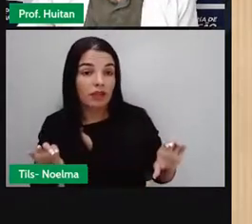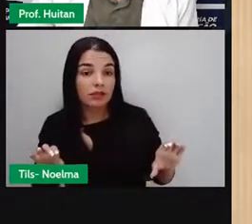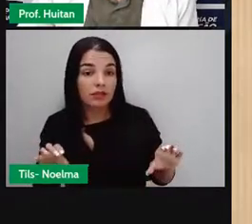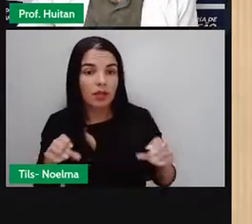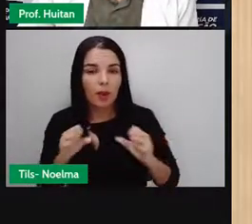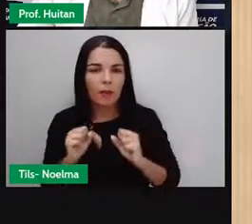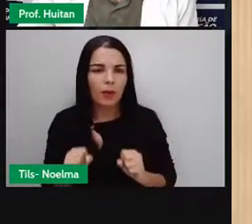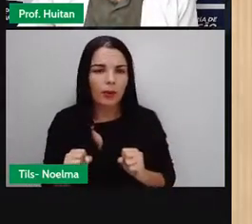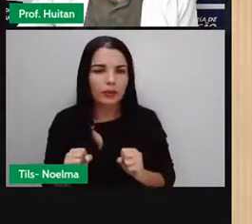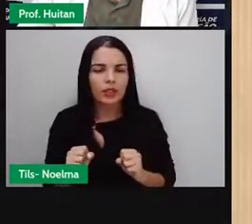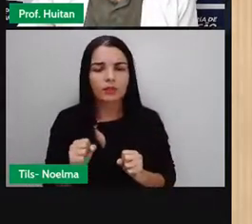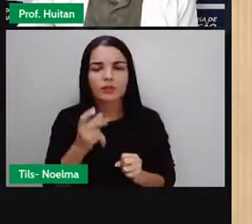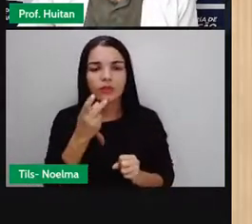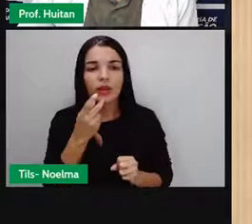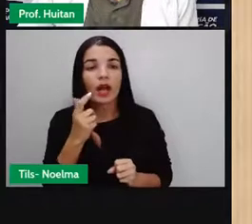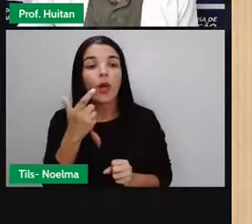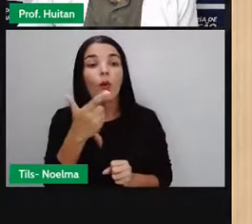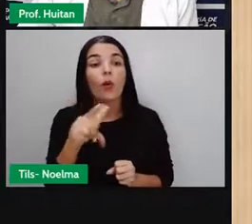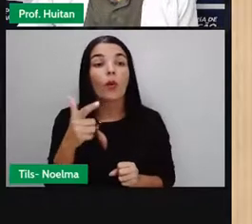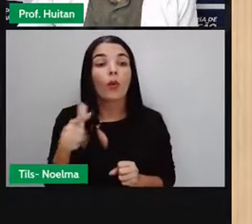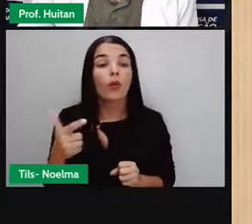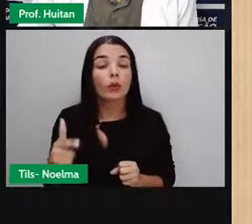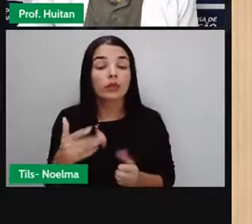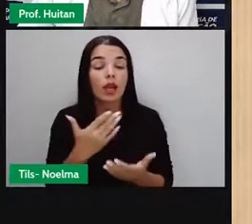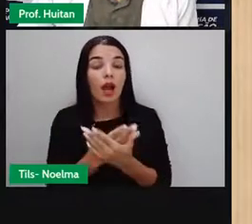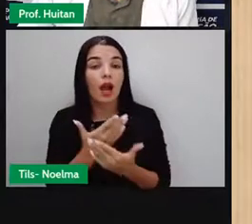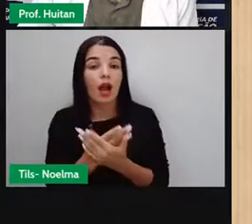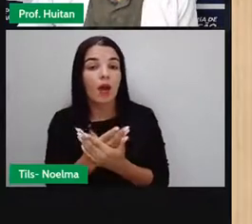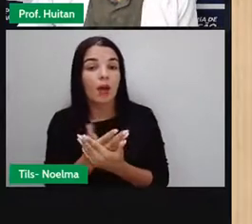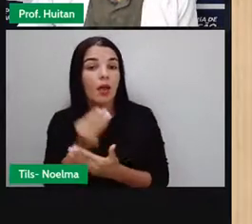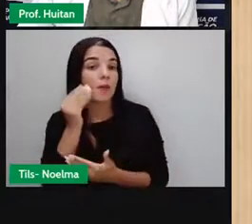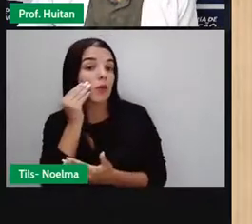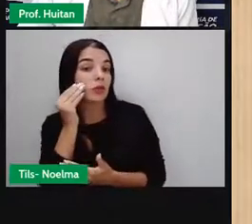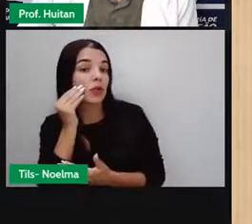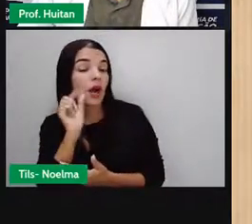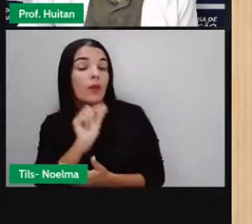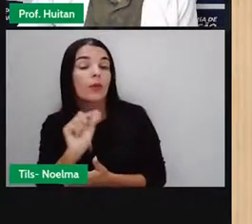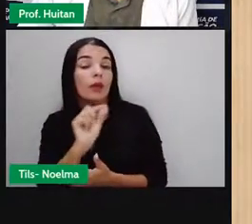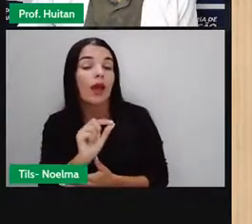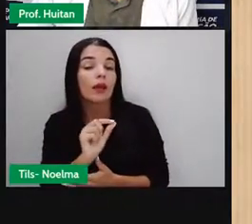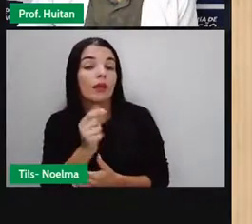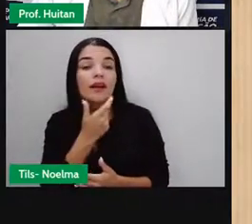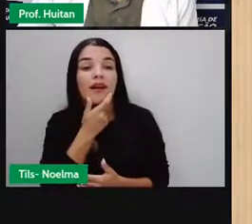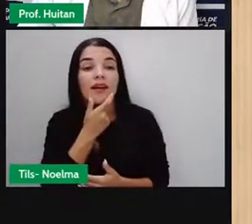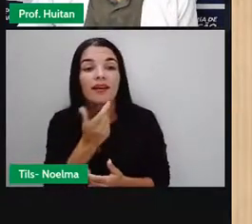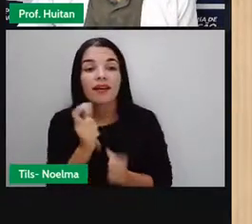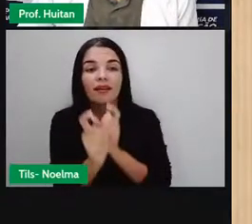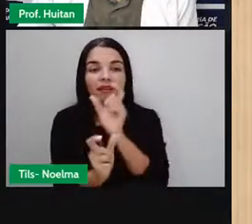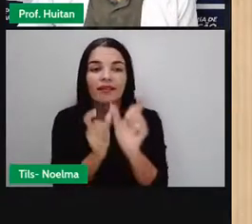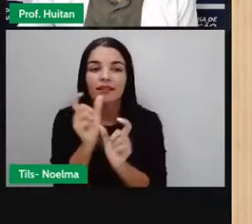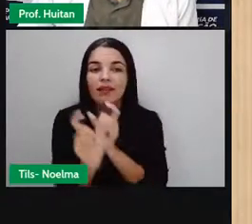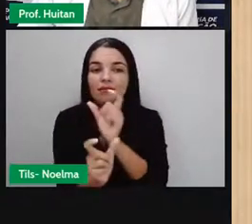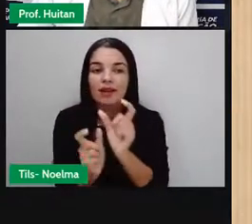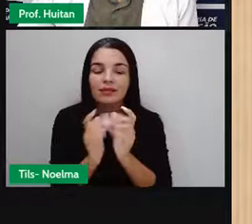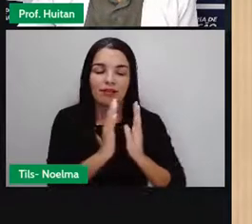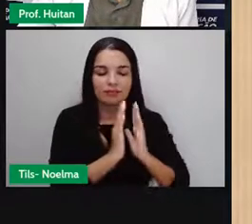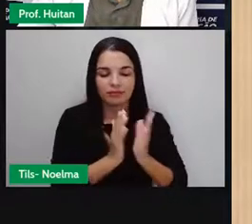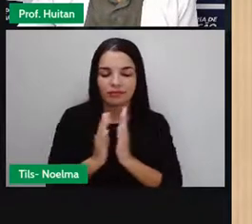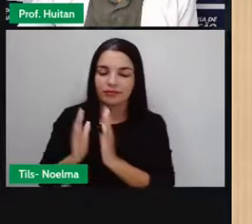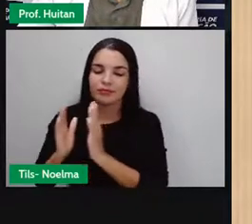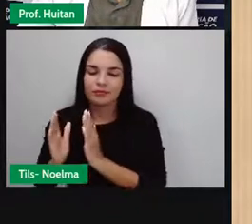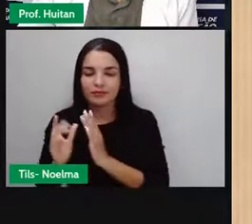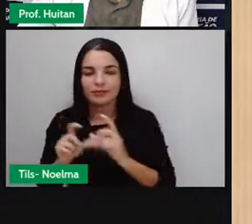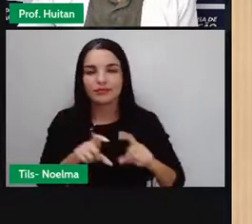frases, vamos partir para a outra parte da nossa aula, que é justamente falar sobre frase, oração,